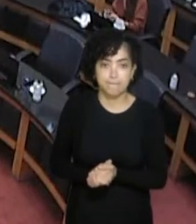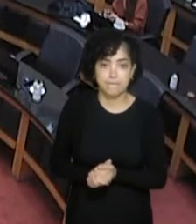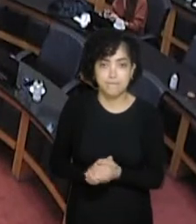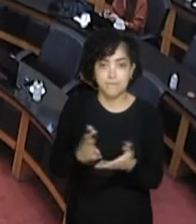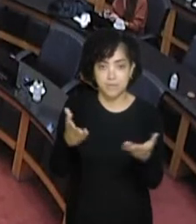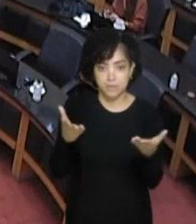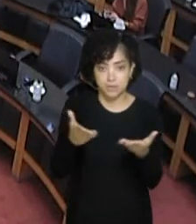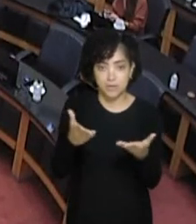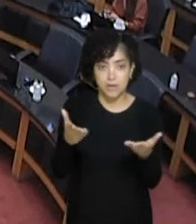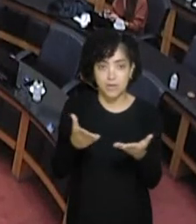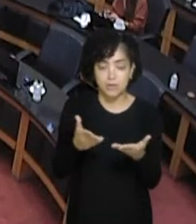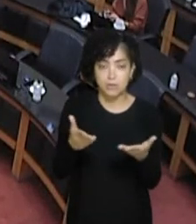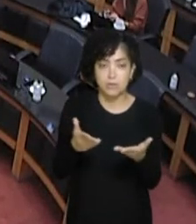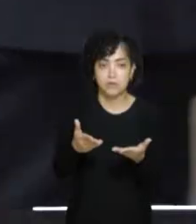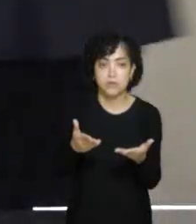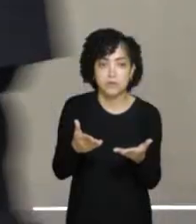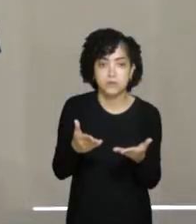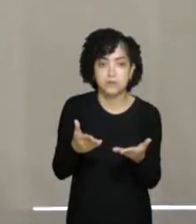então,